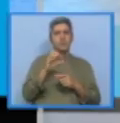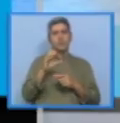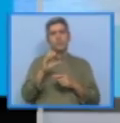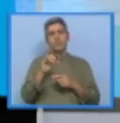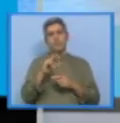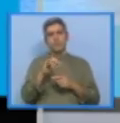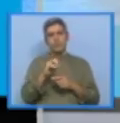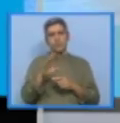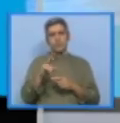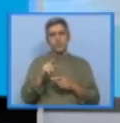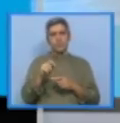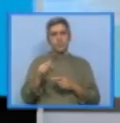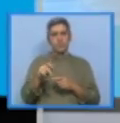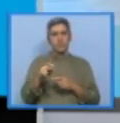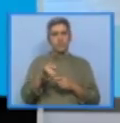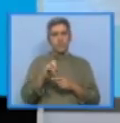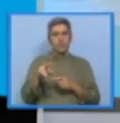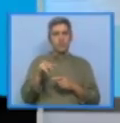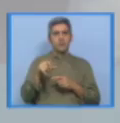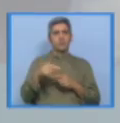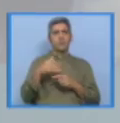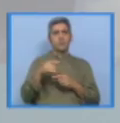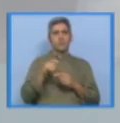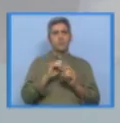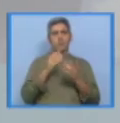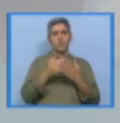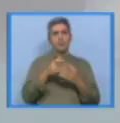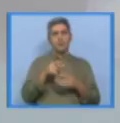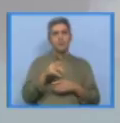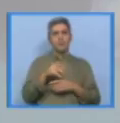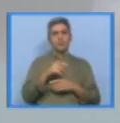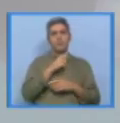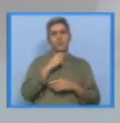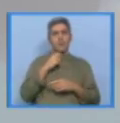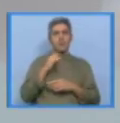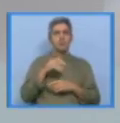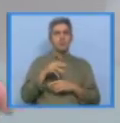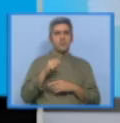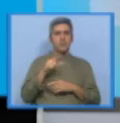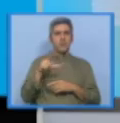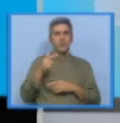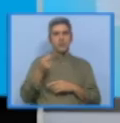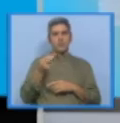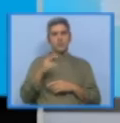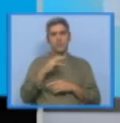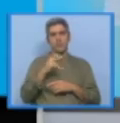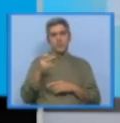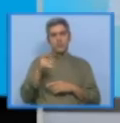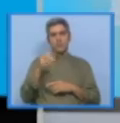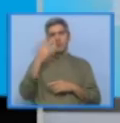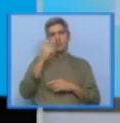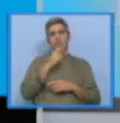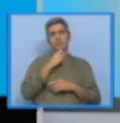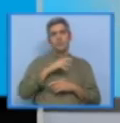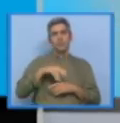verdade, o Iron Priest, como até aparece na internet, o padre Ismael Teixeira, por ter sido o primeiro sacerdote